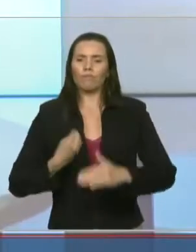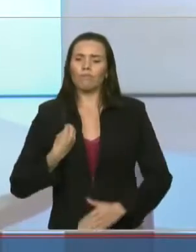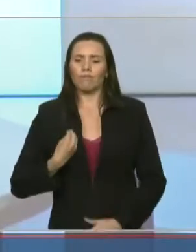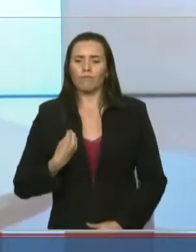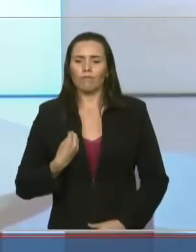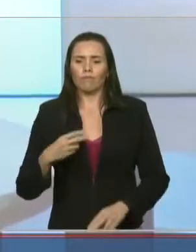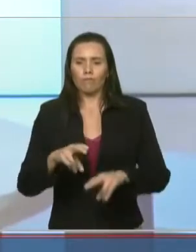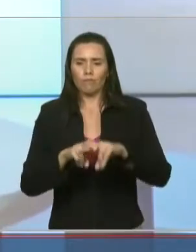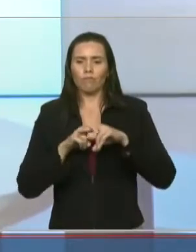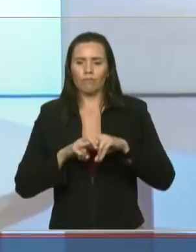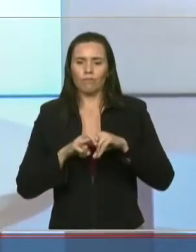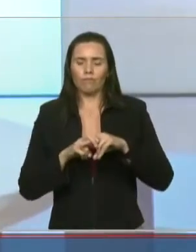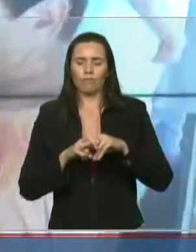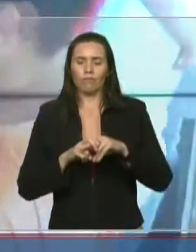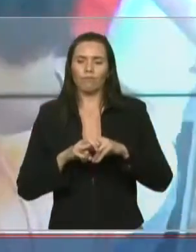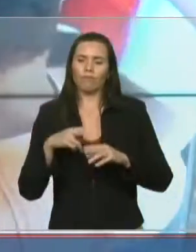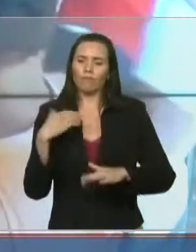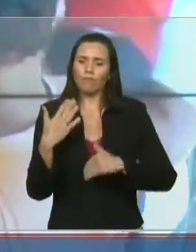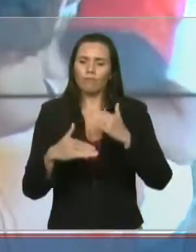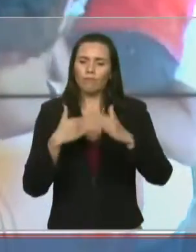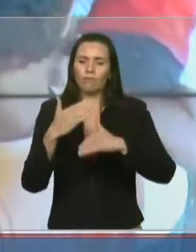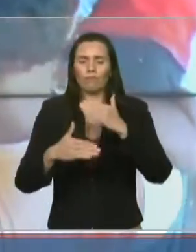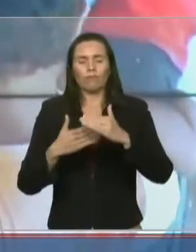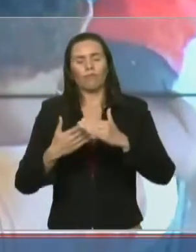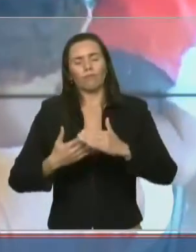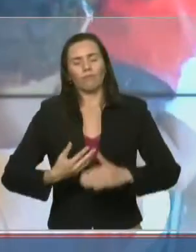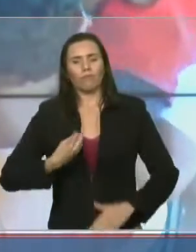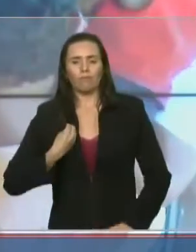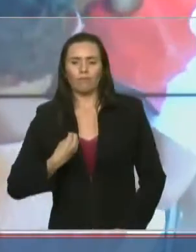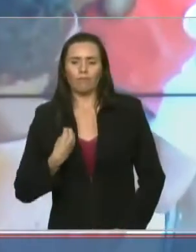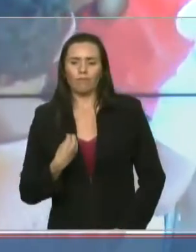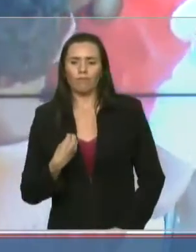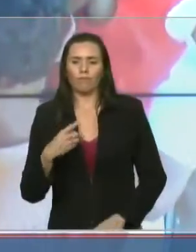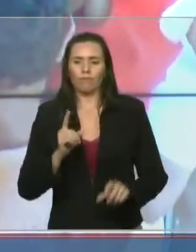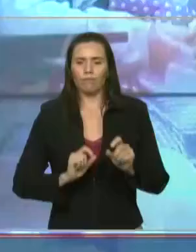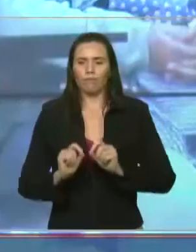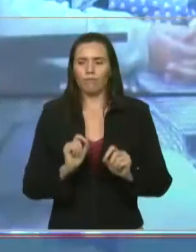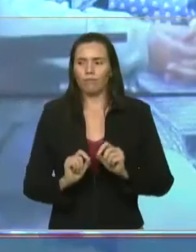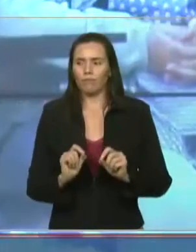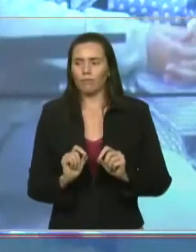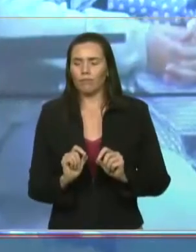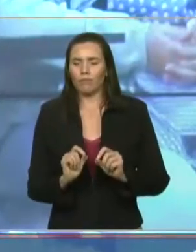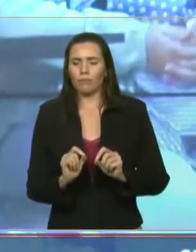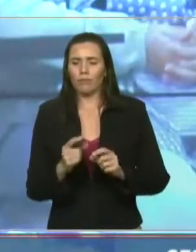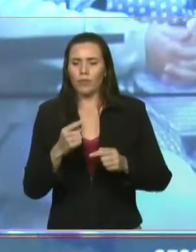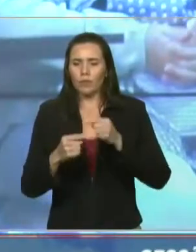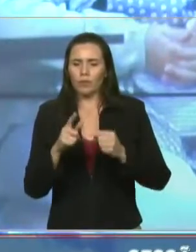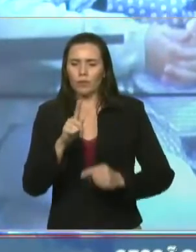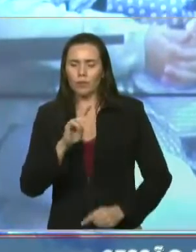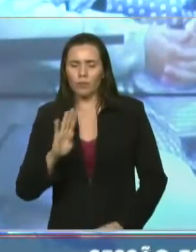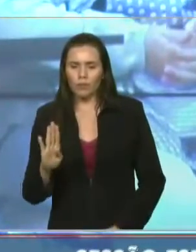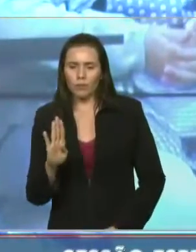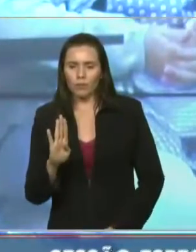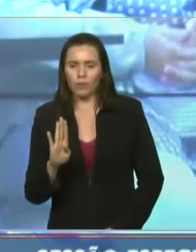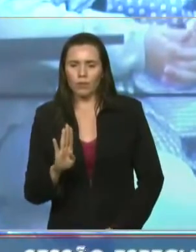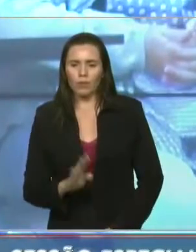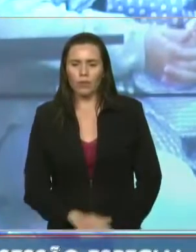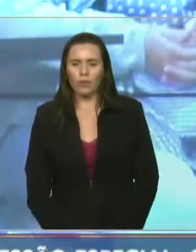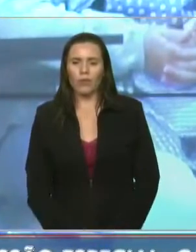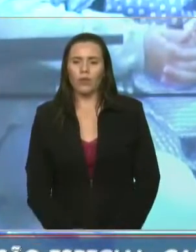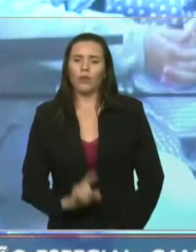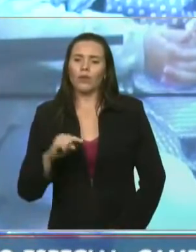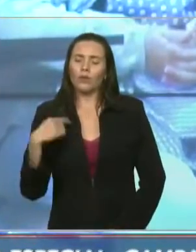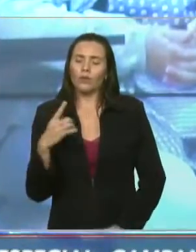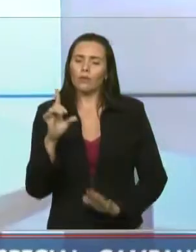políticas públicas sociais que possibilita a igualdade, a emancipação das pessoas e o direito de se ter direito,